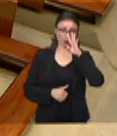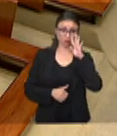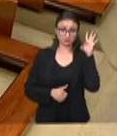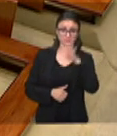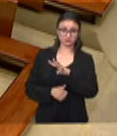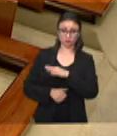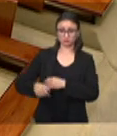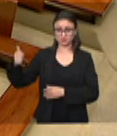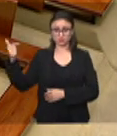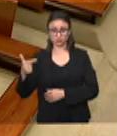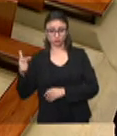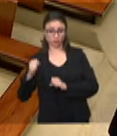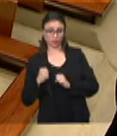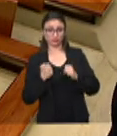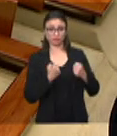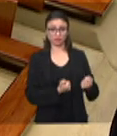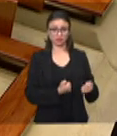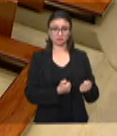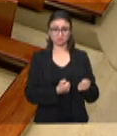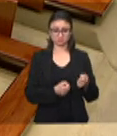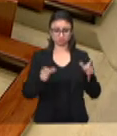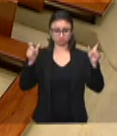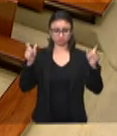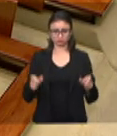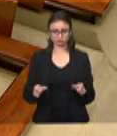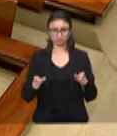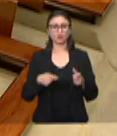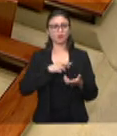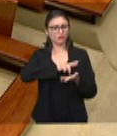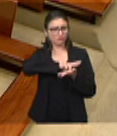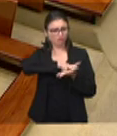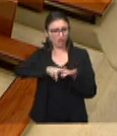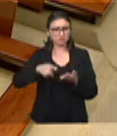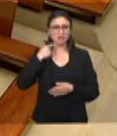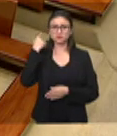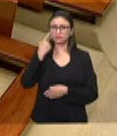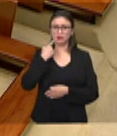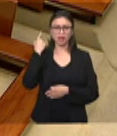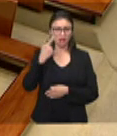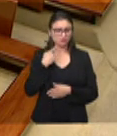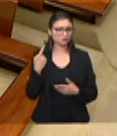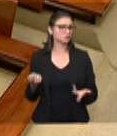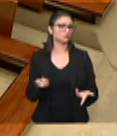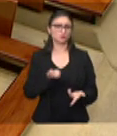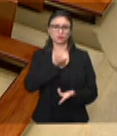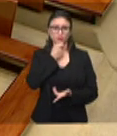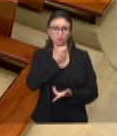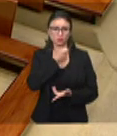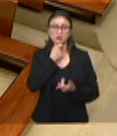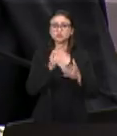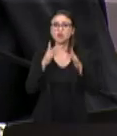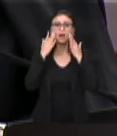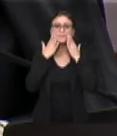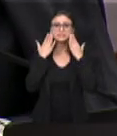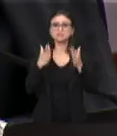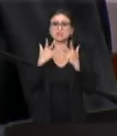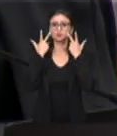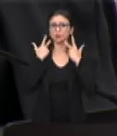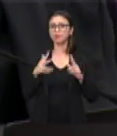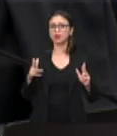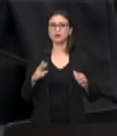depois para a defesa. Toda a defesa. E vários advogados não impugnavam isso. Eles apresentavam